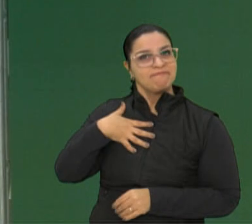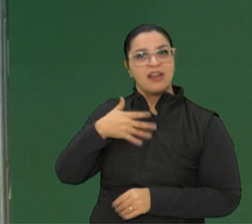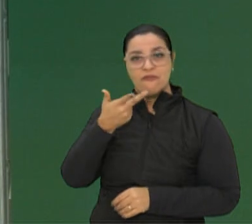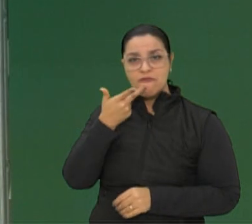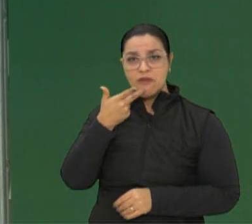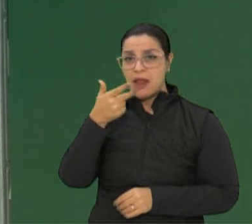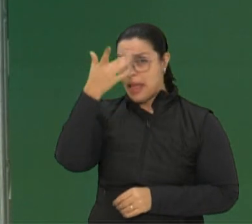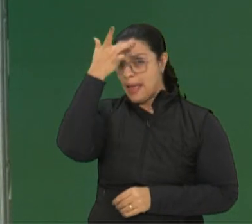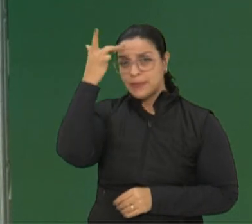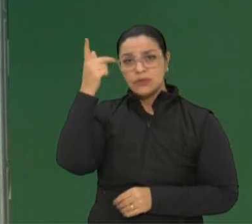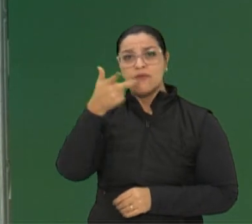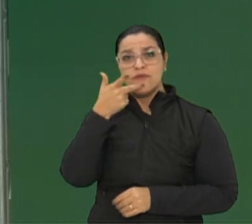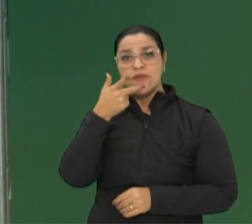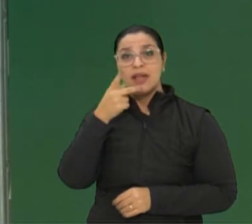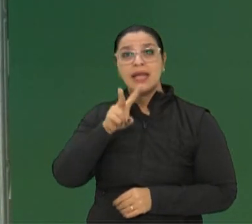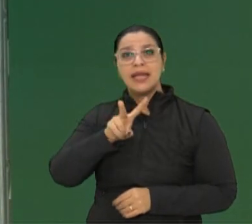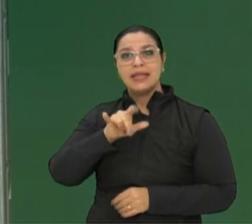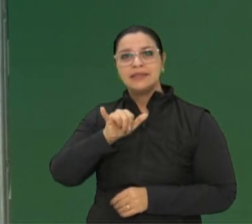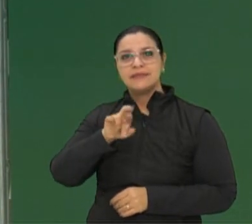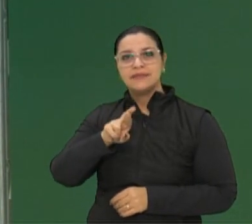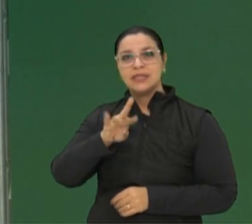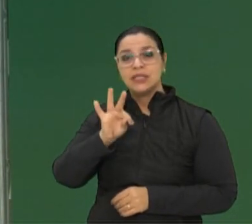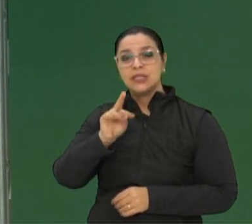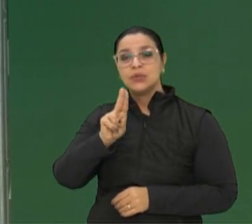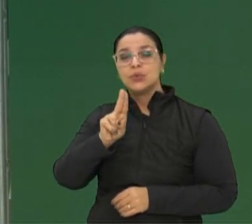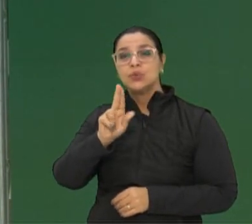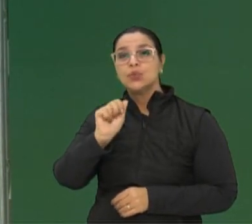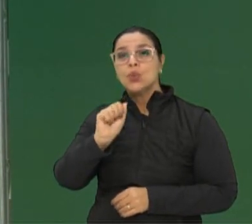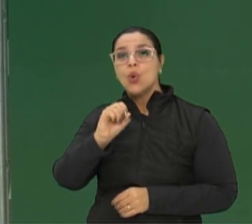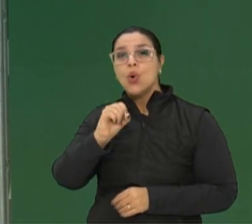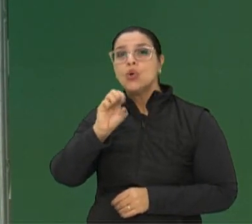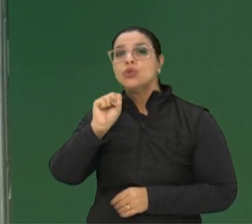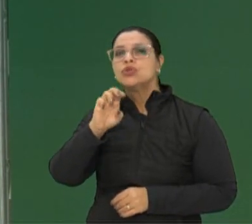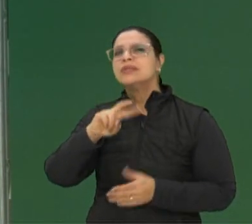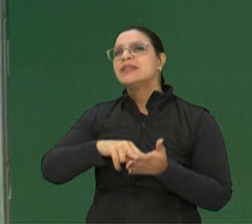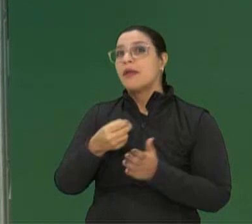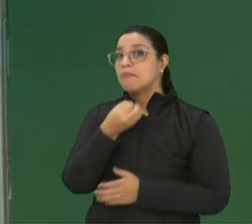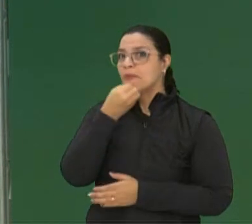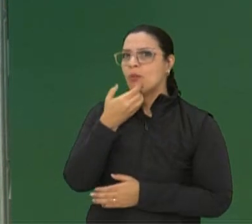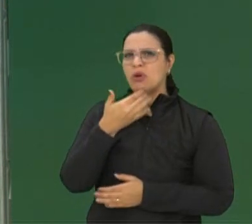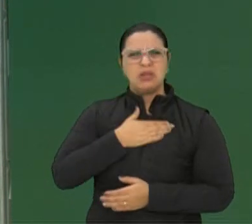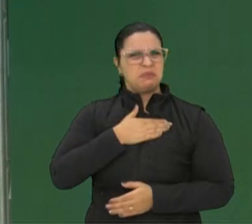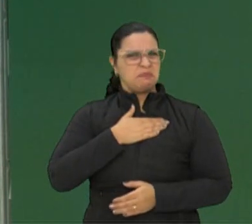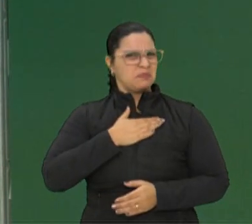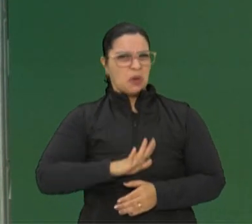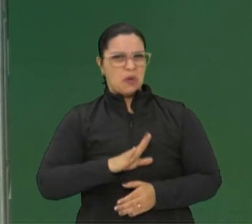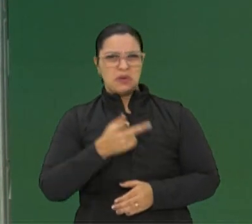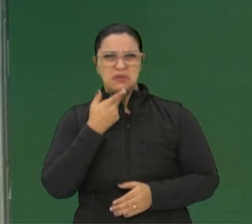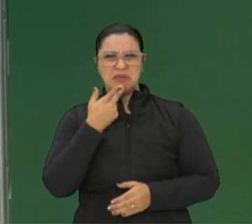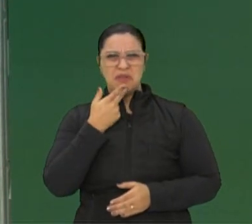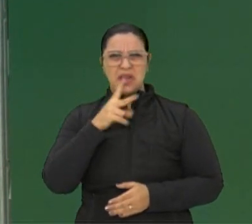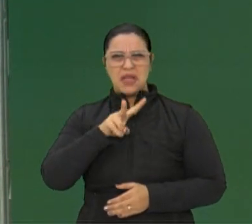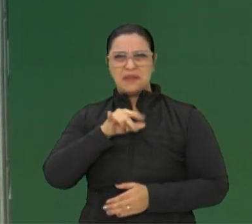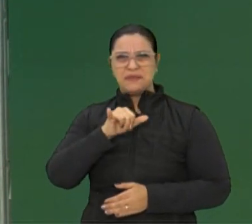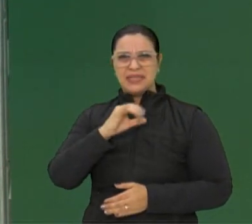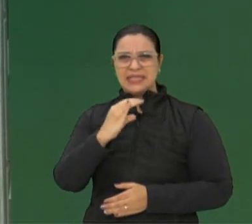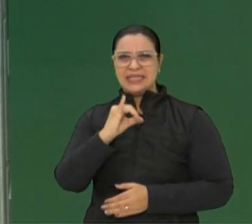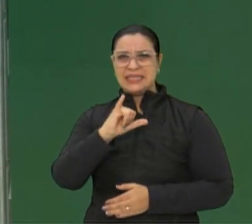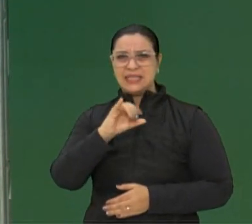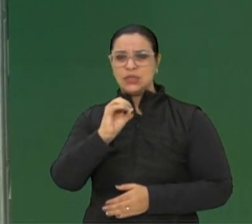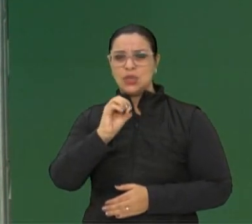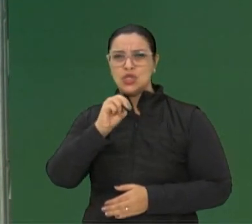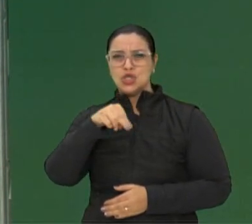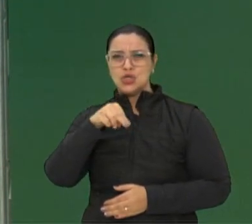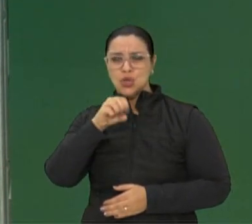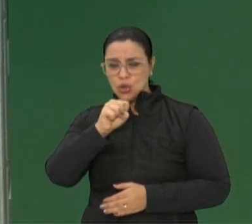dizer, a pessoa considera virtuoso, né? Bom para ela. Se é desagradável, ela considera vicioso, ou seja,